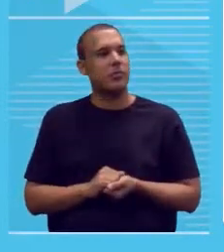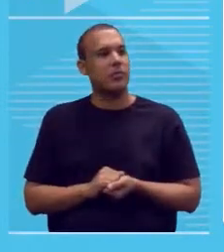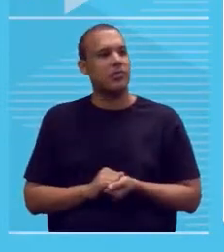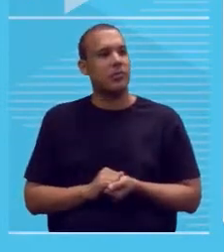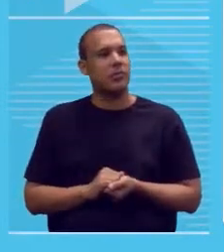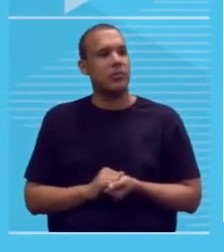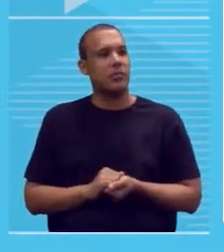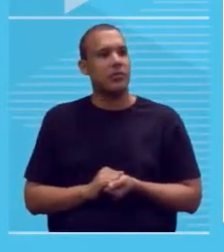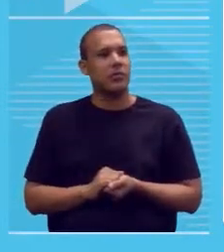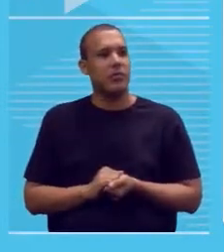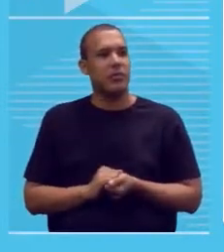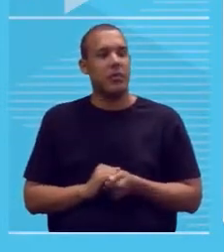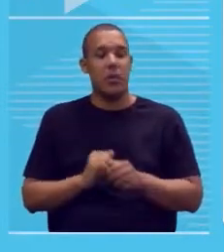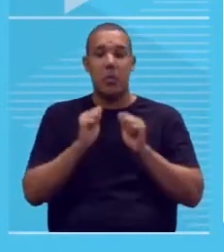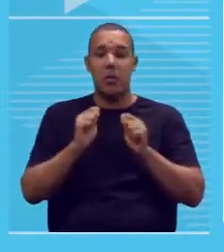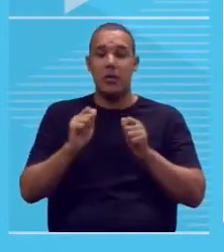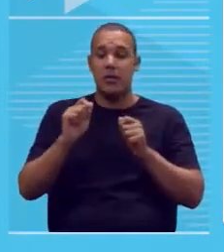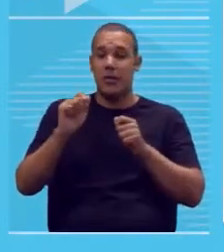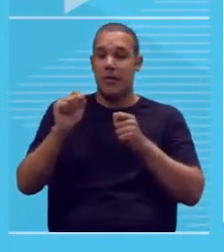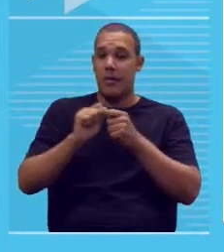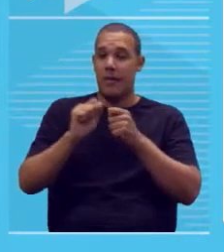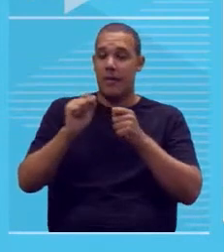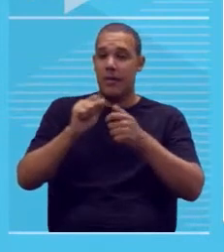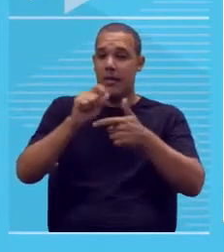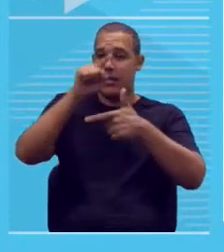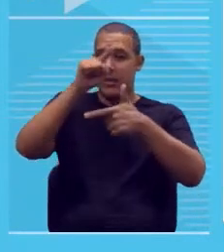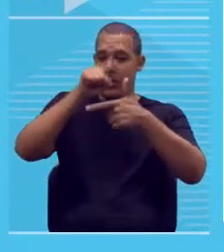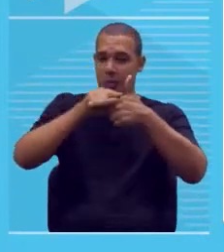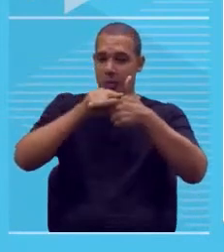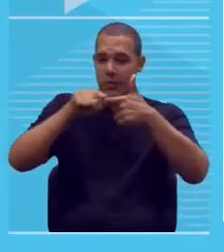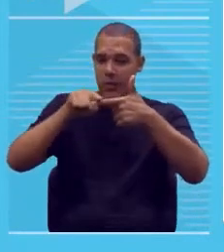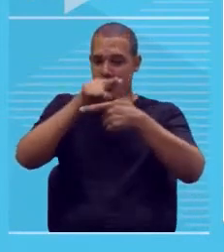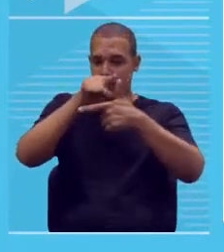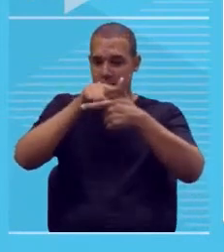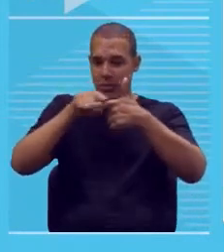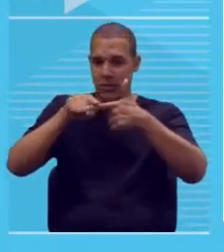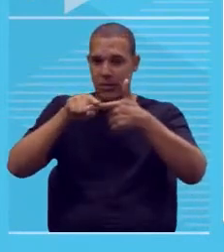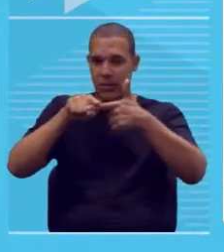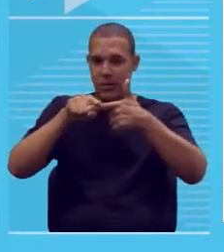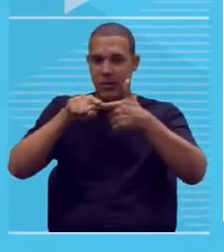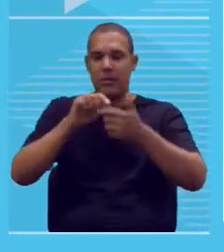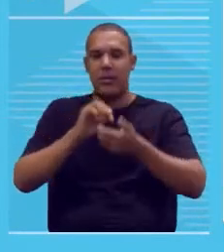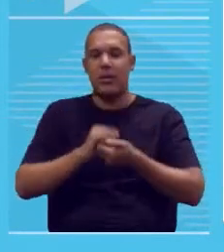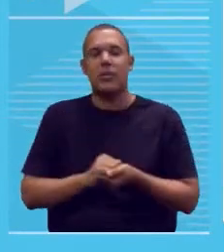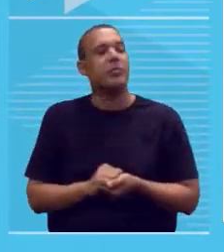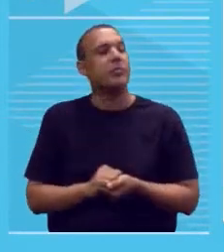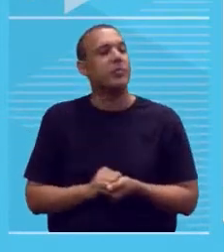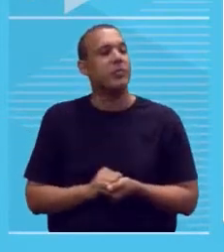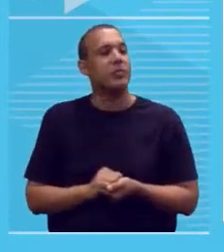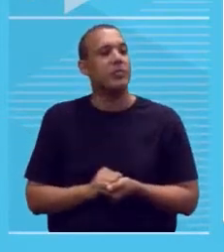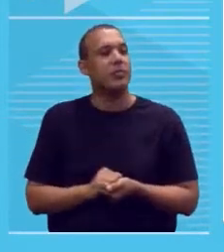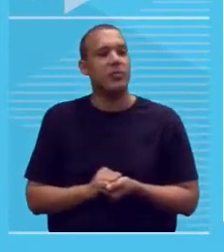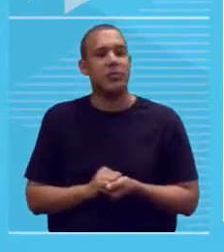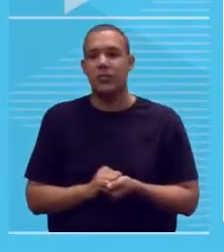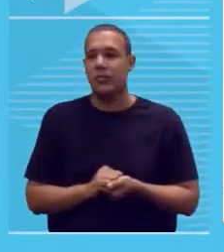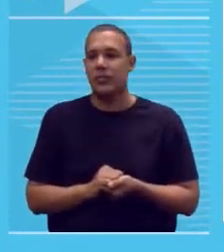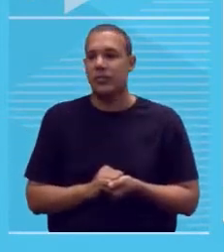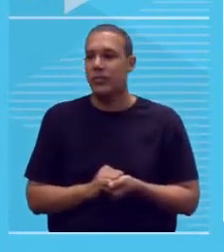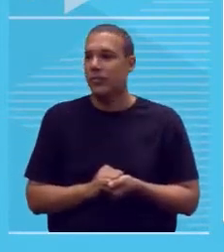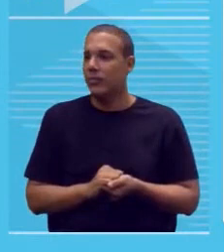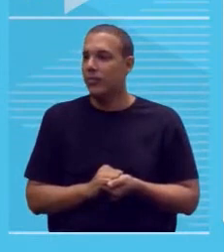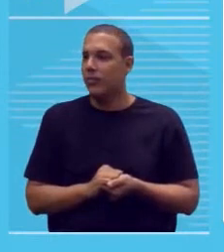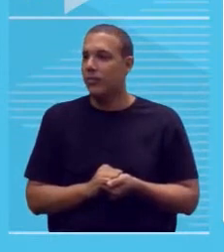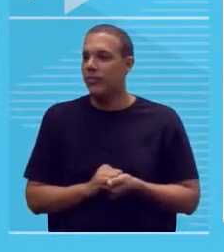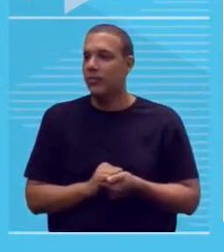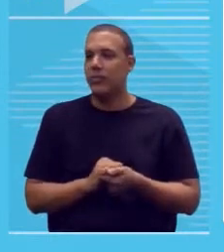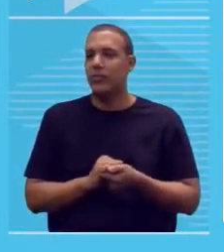plano cartesiano. Eu posso desenhar o plano cartesiano ou eu simplesmente eu posso analisar